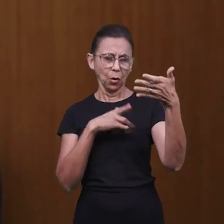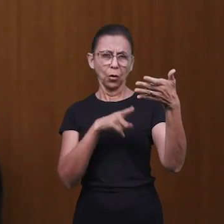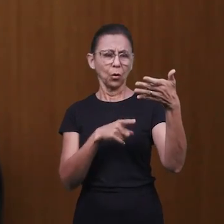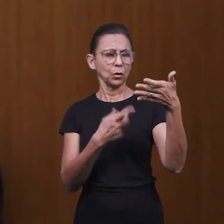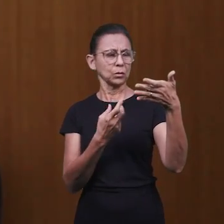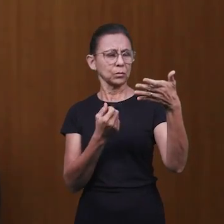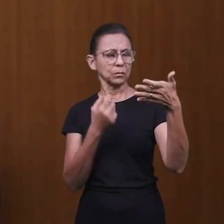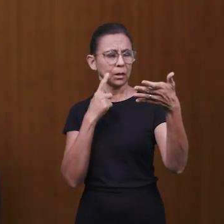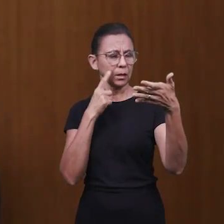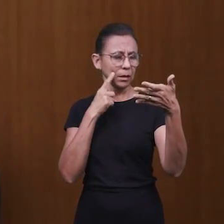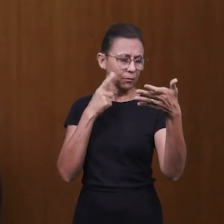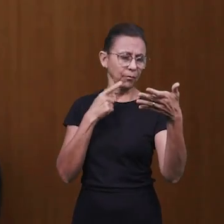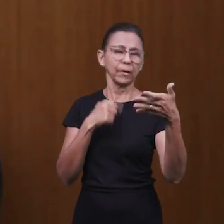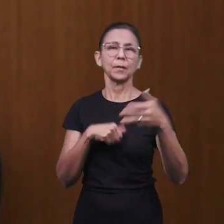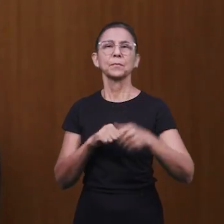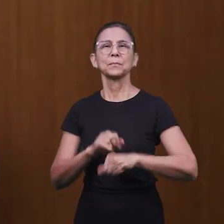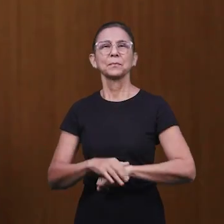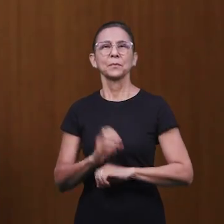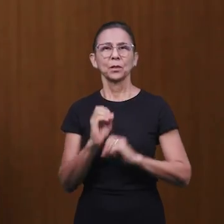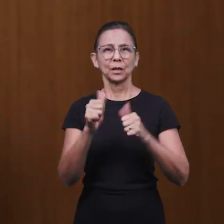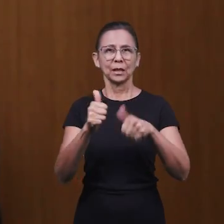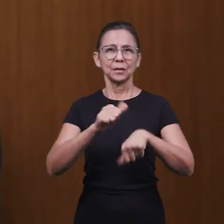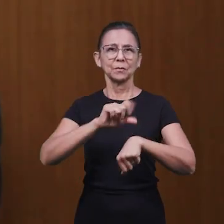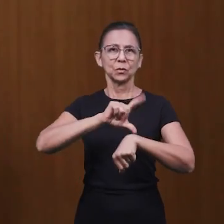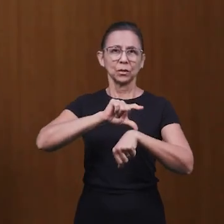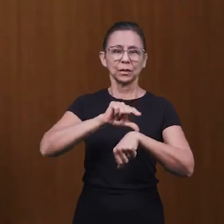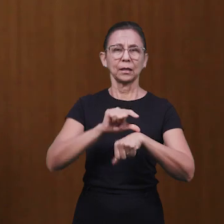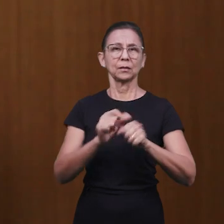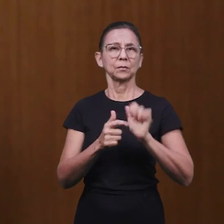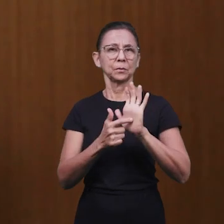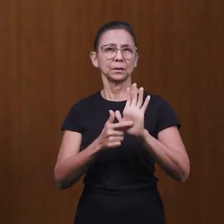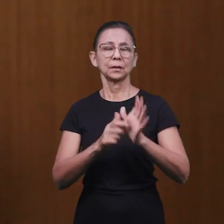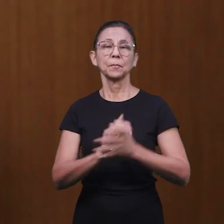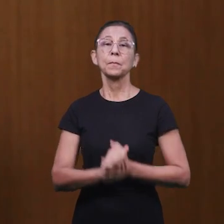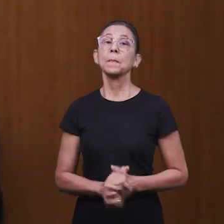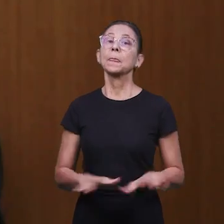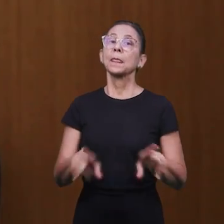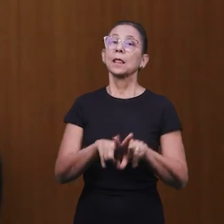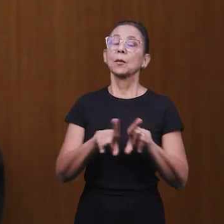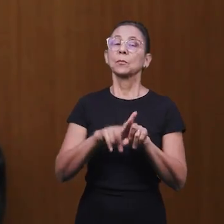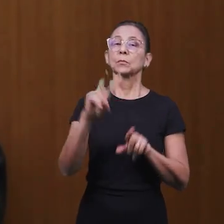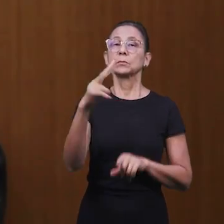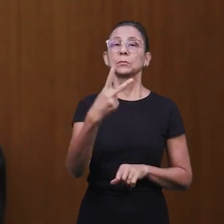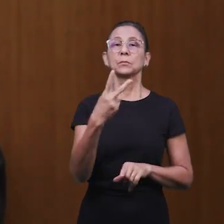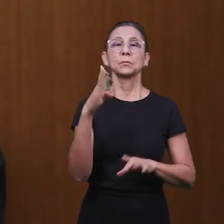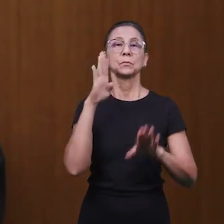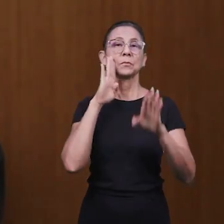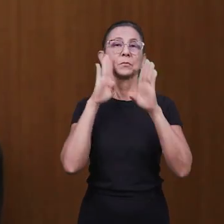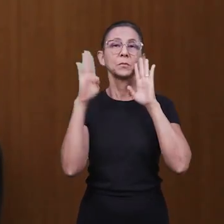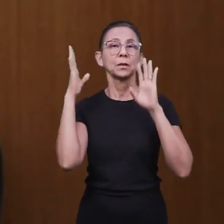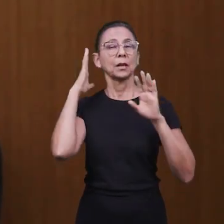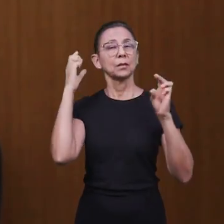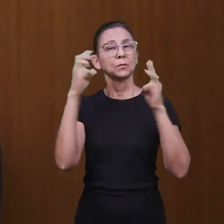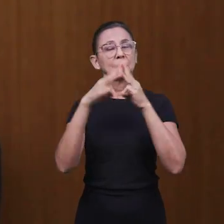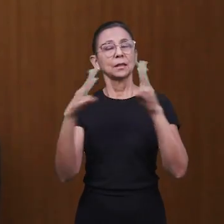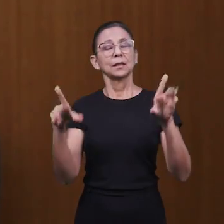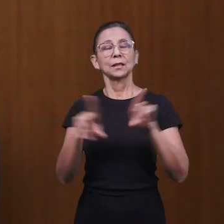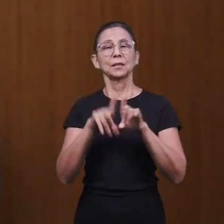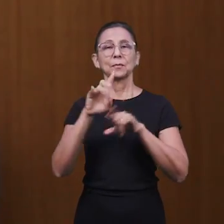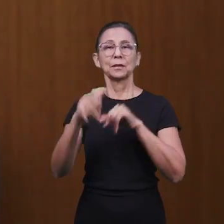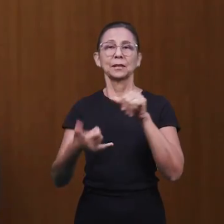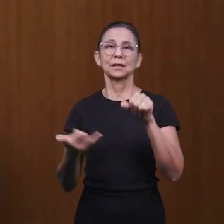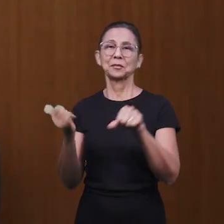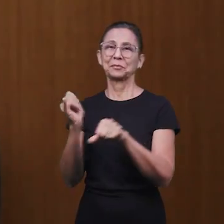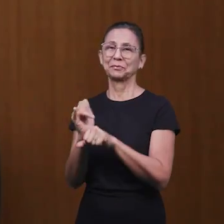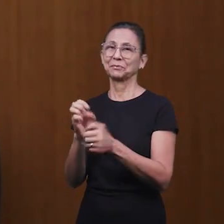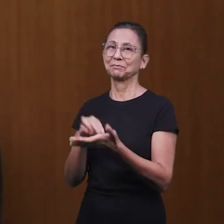assistir nos horários que estão marcados ali, tá certo? Mas você também assiste pelo Facebook da Rádio Manaim e pelo canal da Igreja